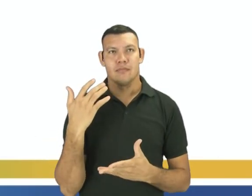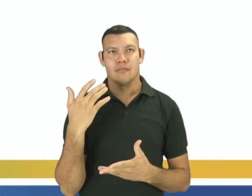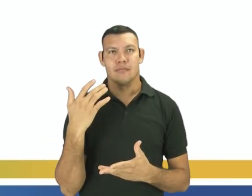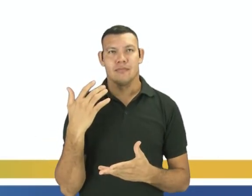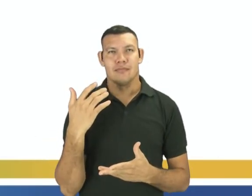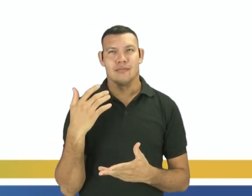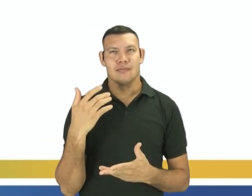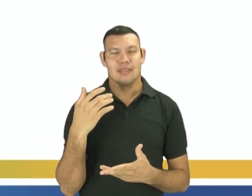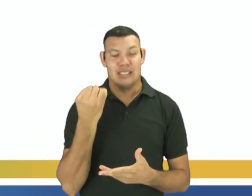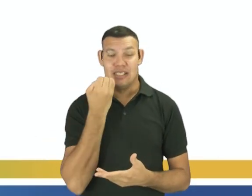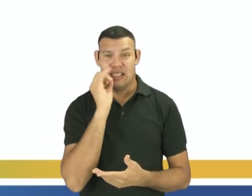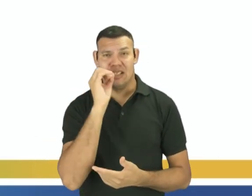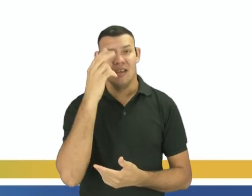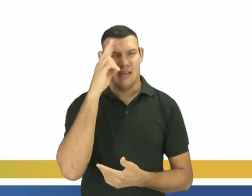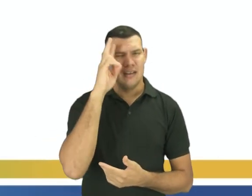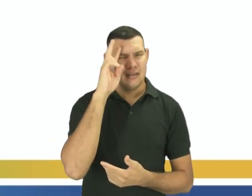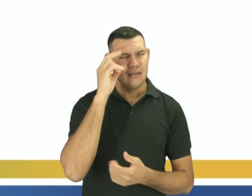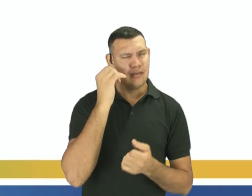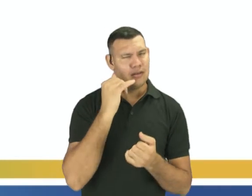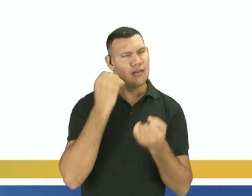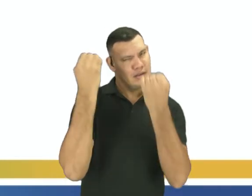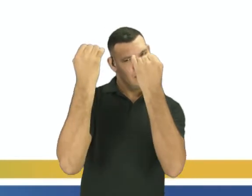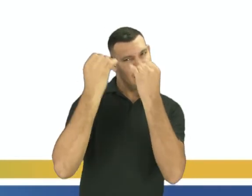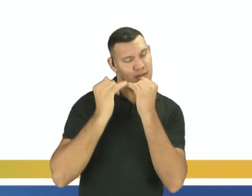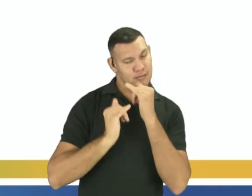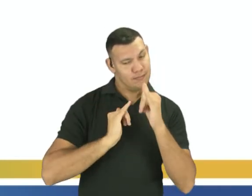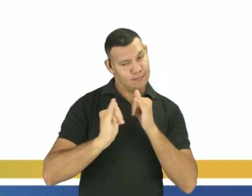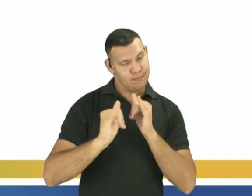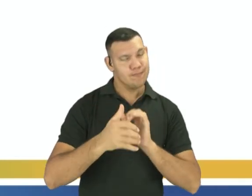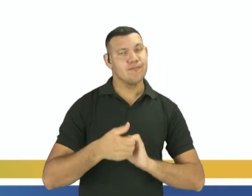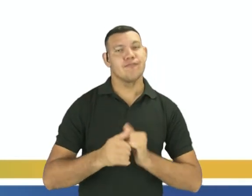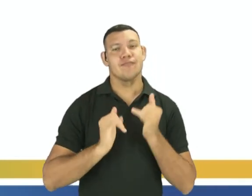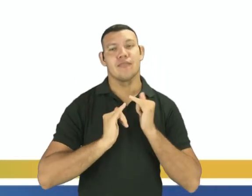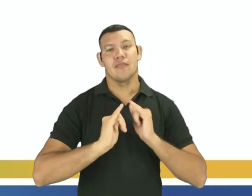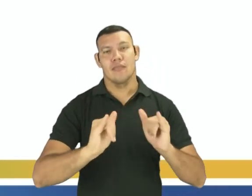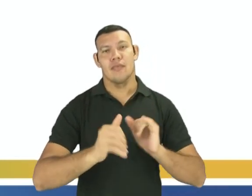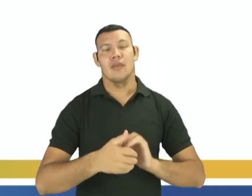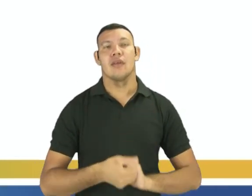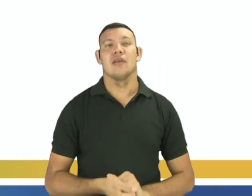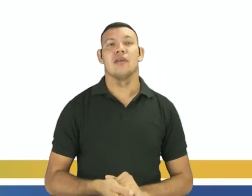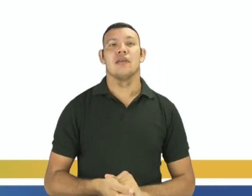Se eu lembrar daqui no final da aula, eu falo para você, que é regret.